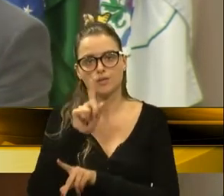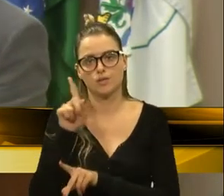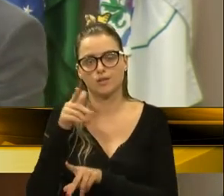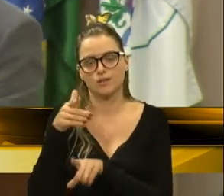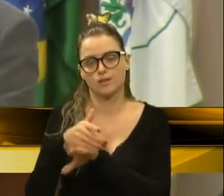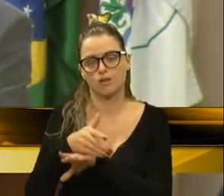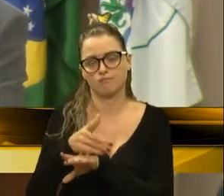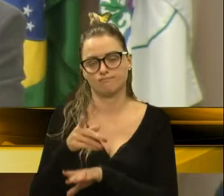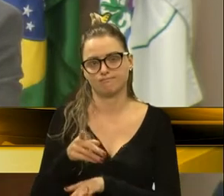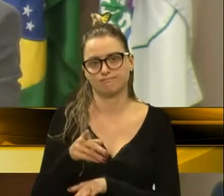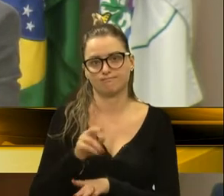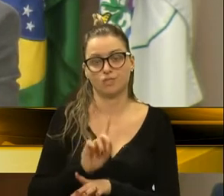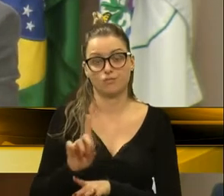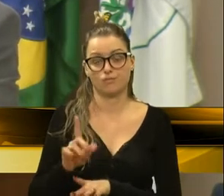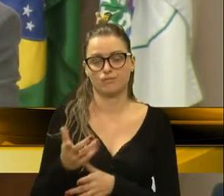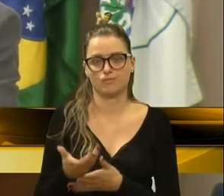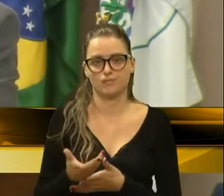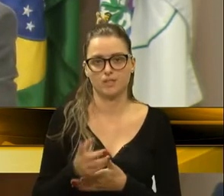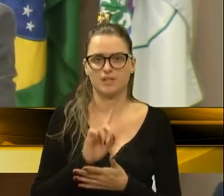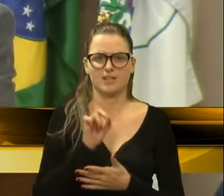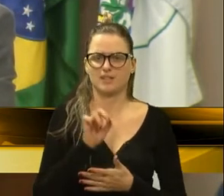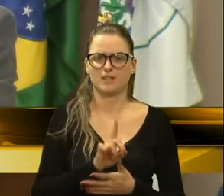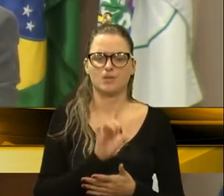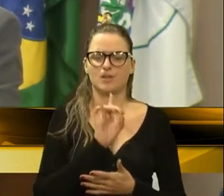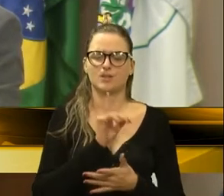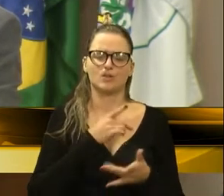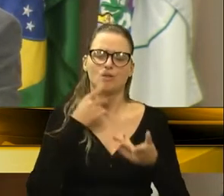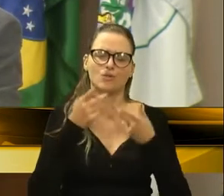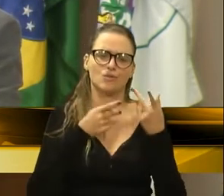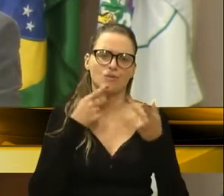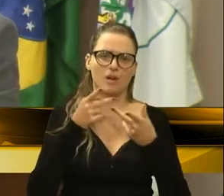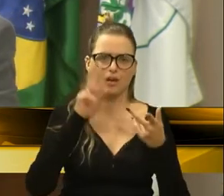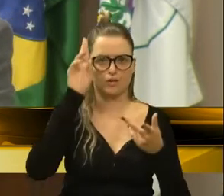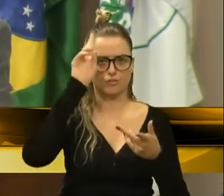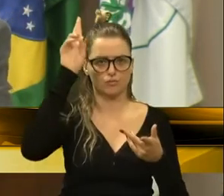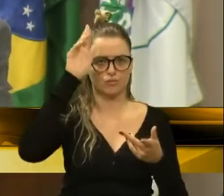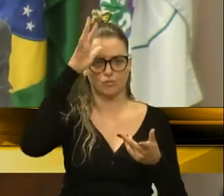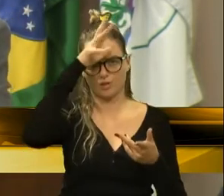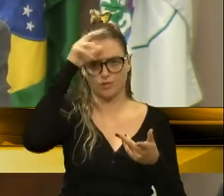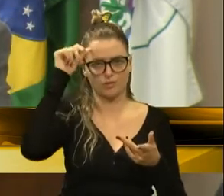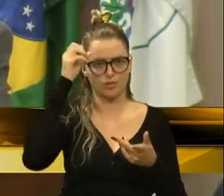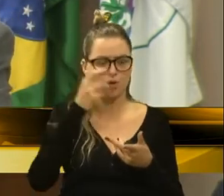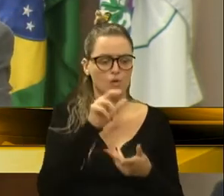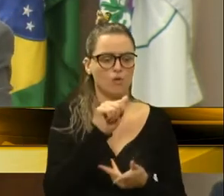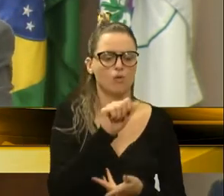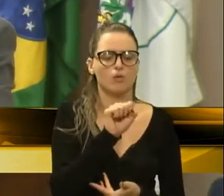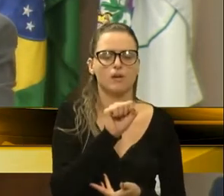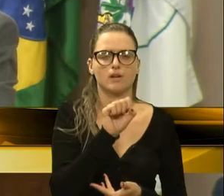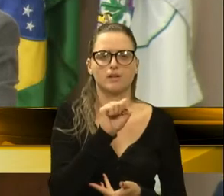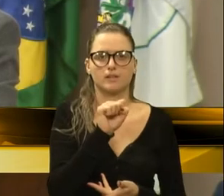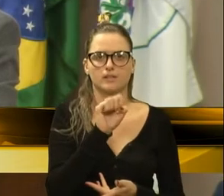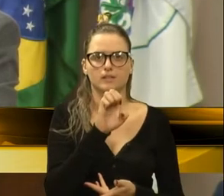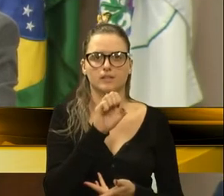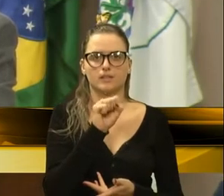comparece. Então não são só palavras do prefeito, ou da sua assessoria, ou da prefeitura,